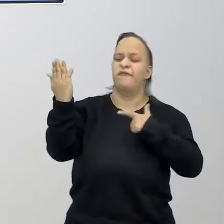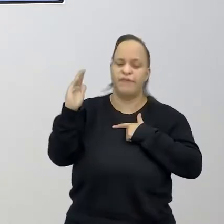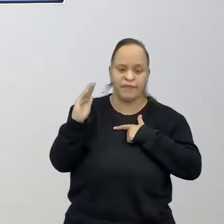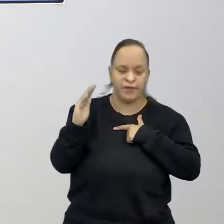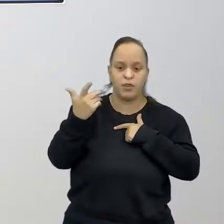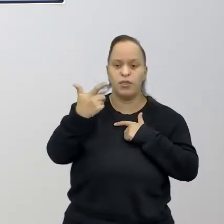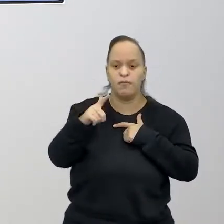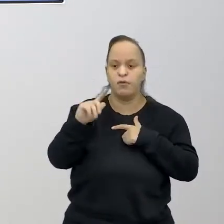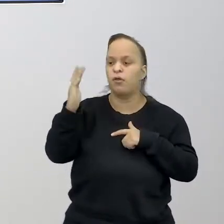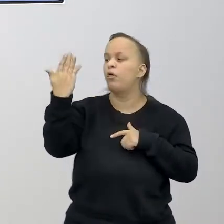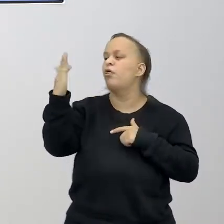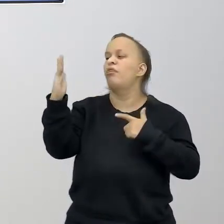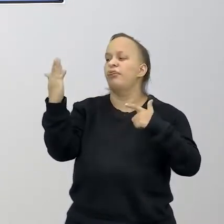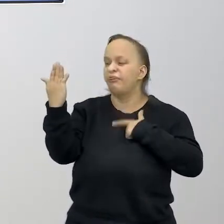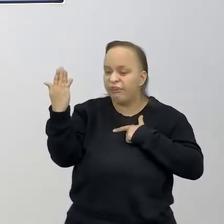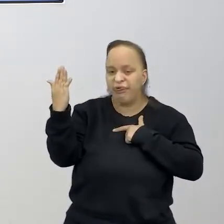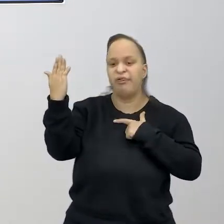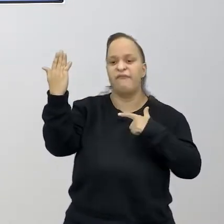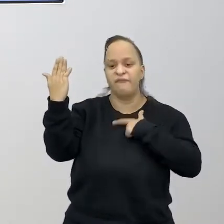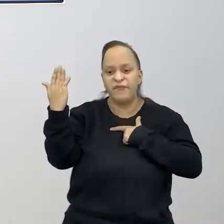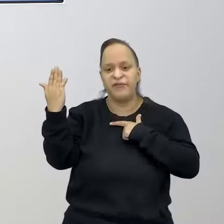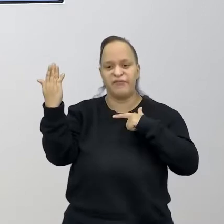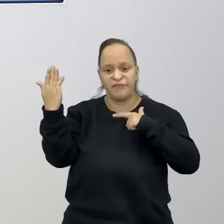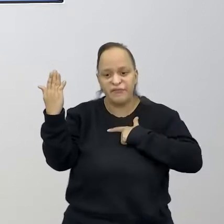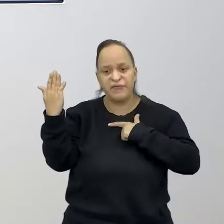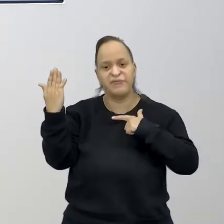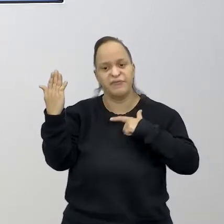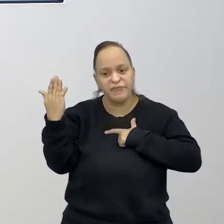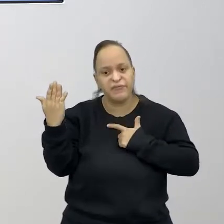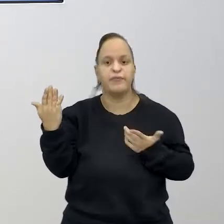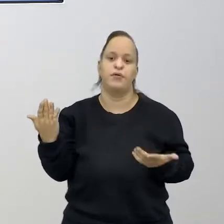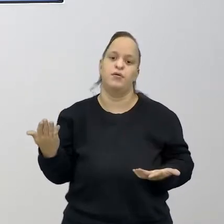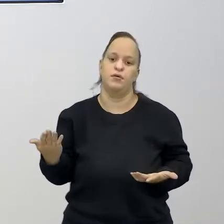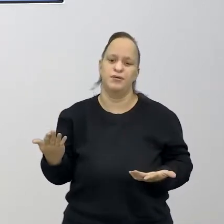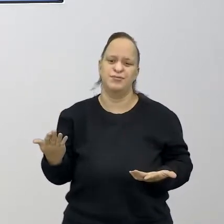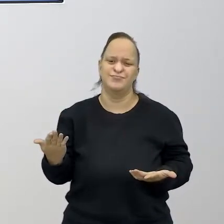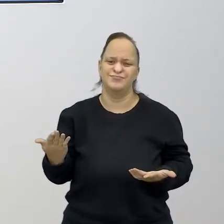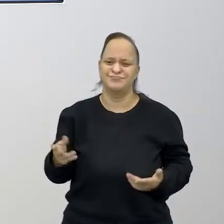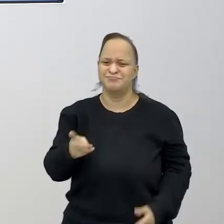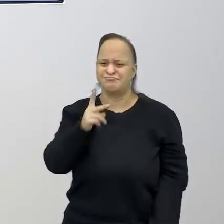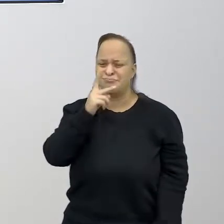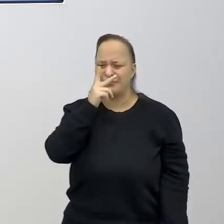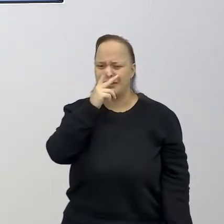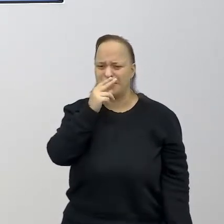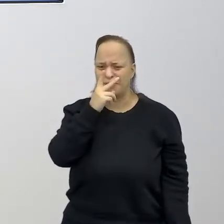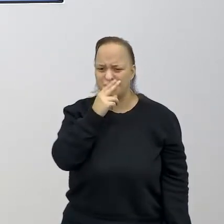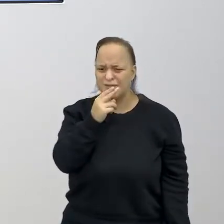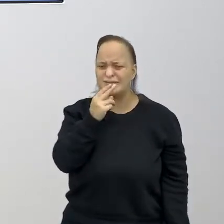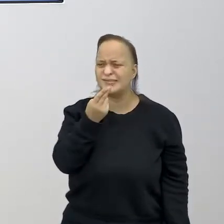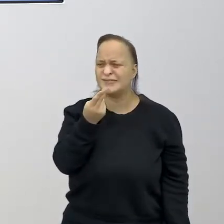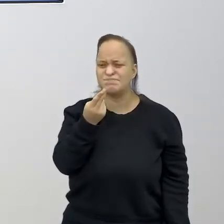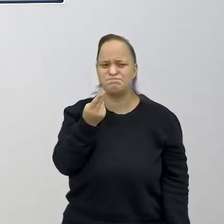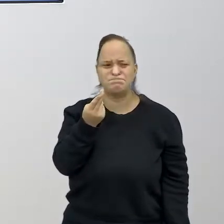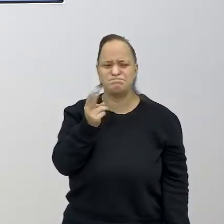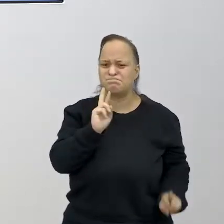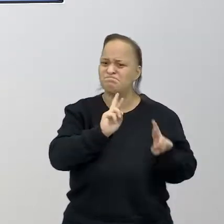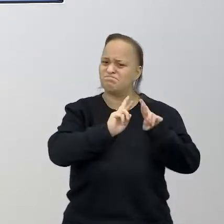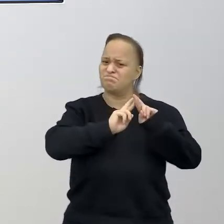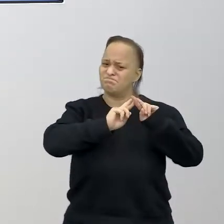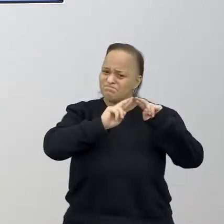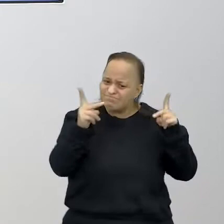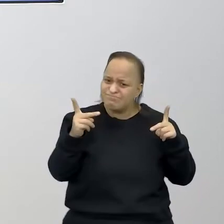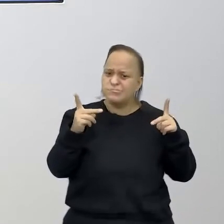mundo, a pessoa mais feia do mundo, a pessoa mais... E eu acho que a palavra talvez seja estranha do mundo, mas estranha no sentido de